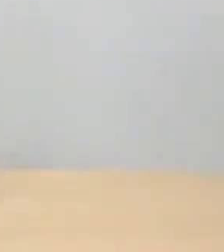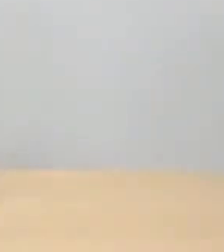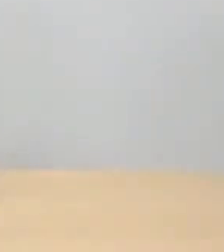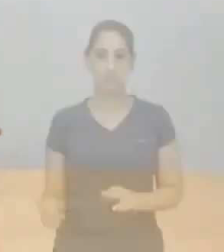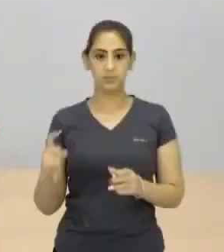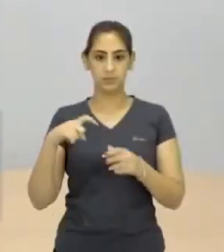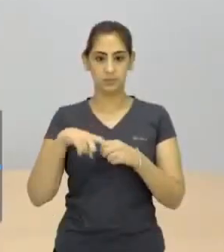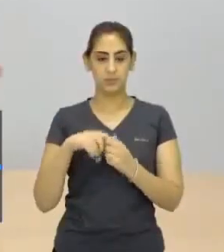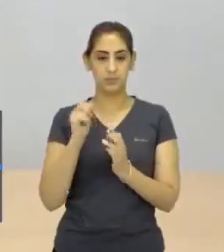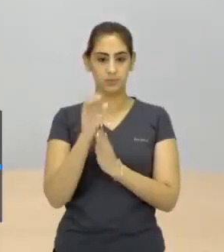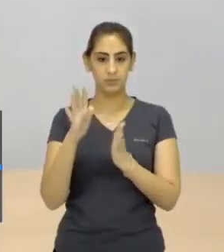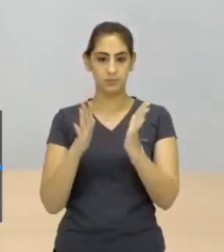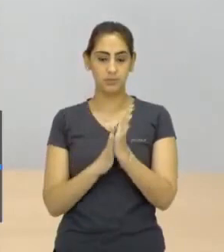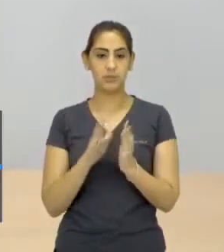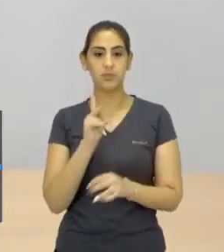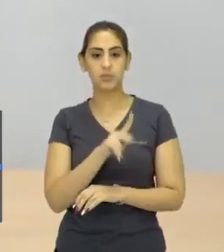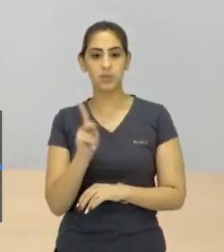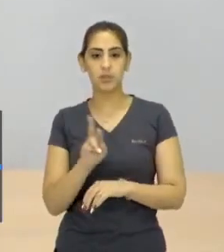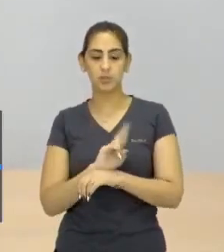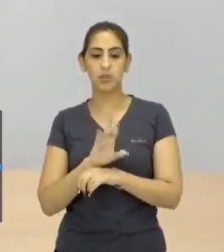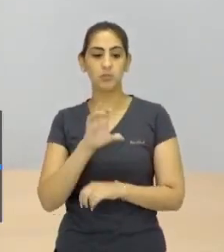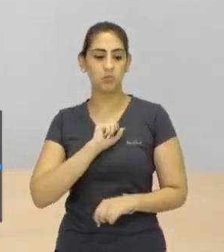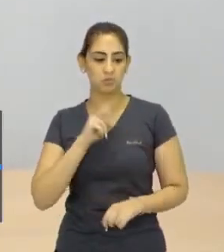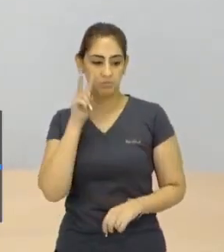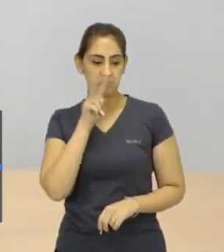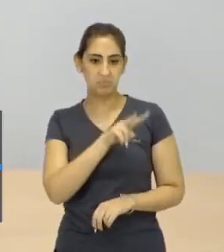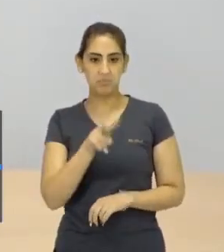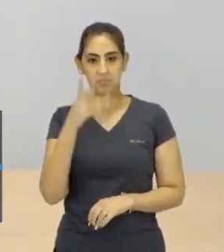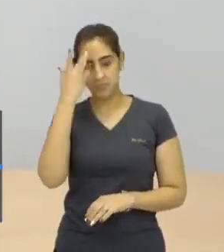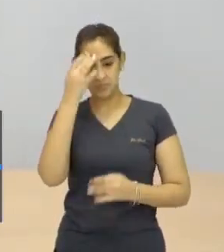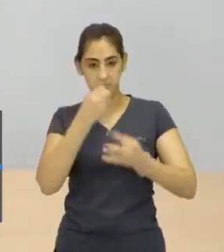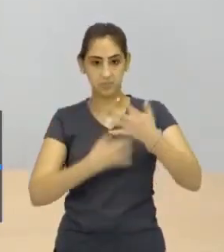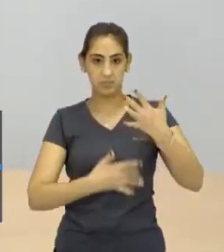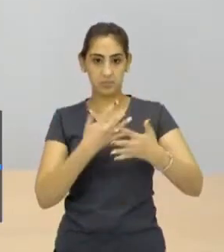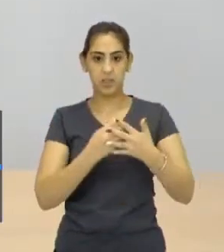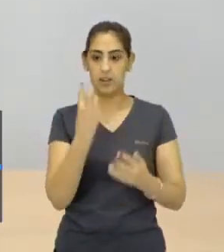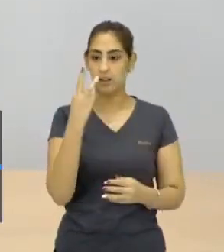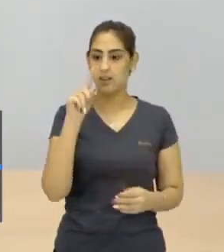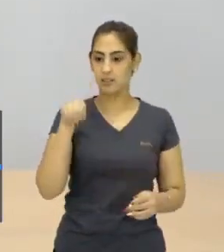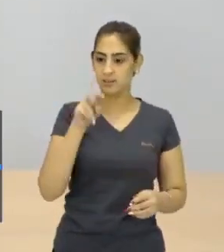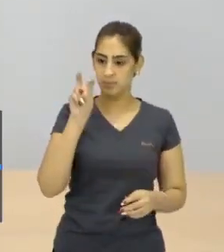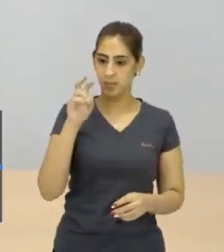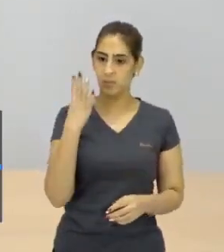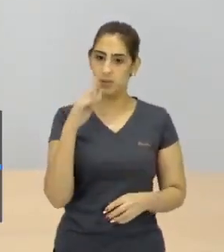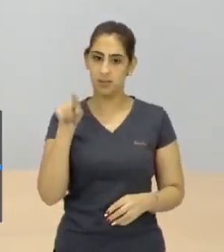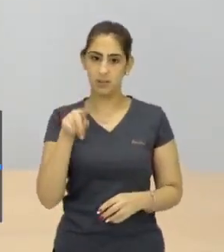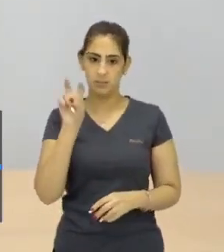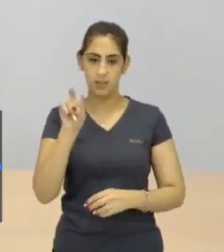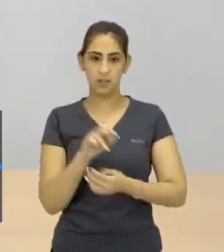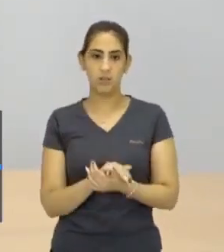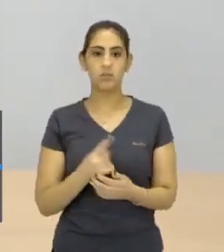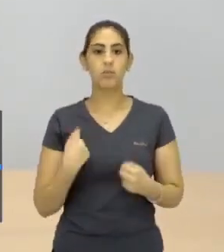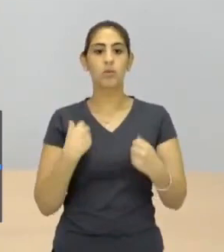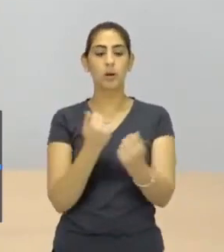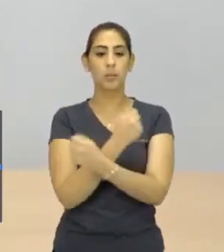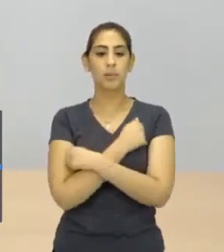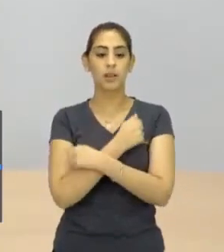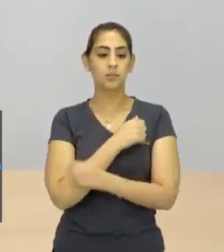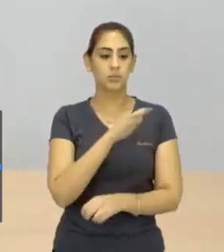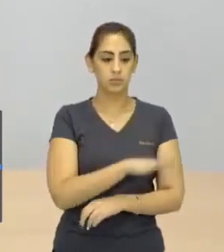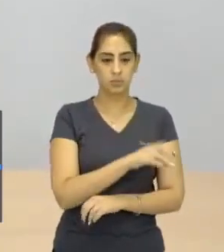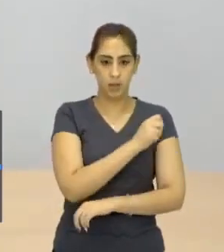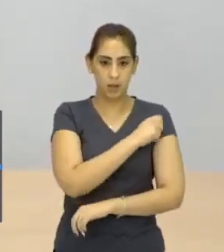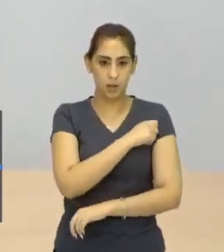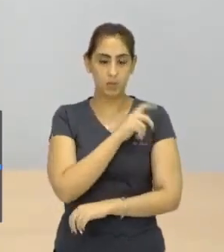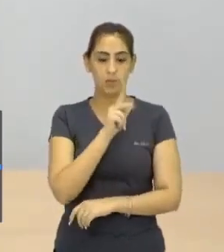Vamos da atividade. Professora Roberta, gostei de ver. Colocaram lá 3,5 e 4,5. Então, vai um abraço para os alunos